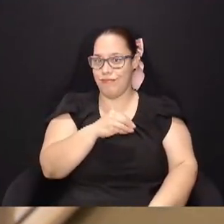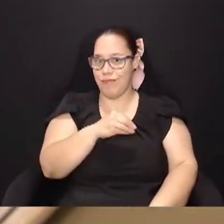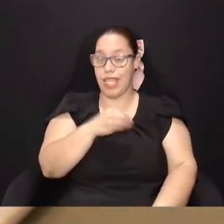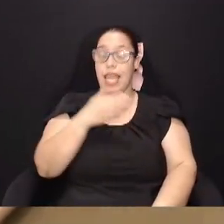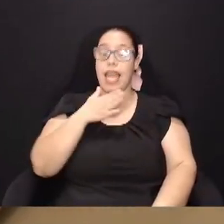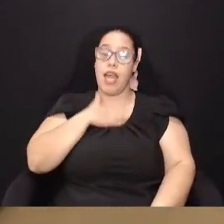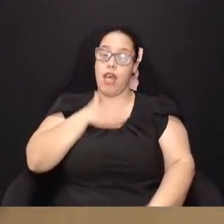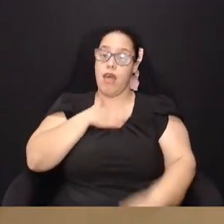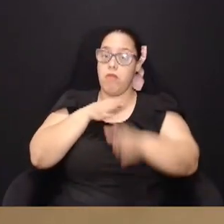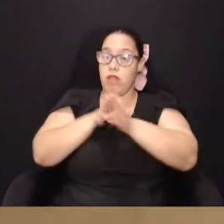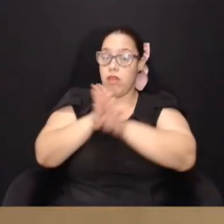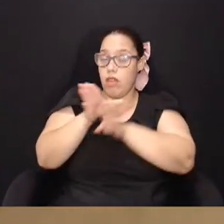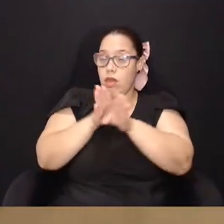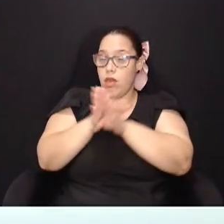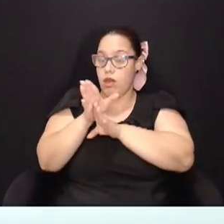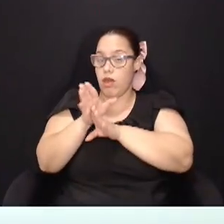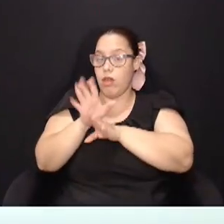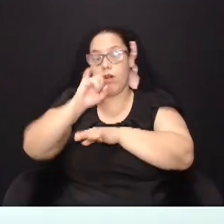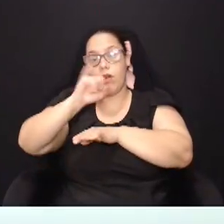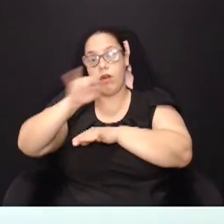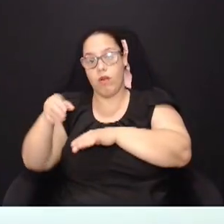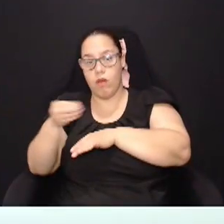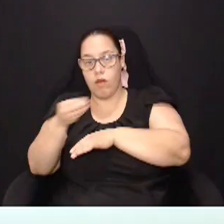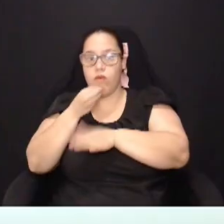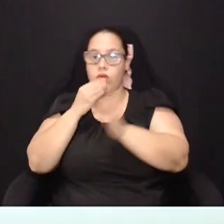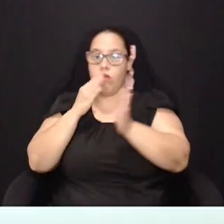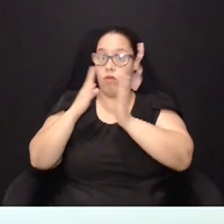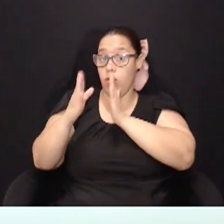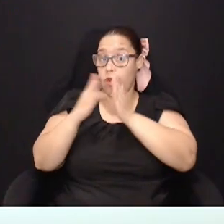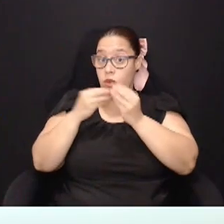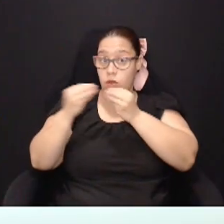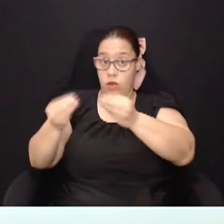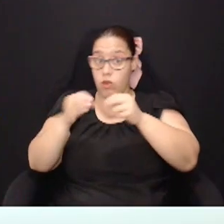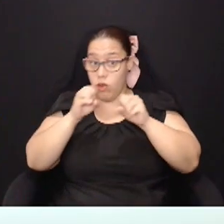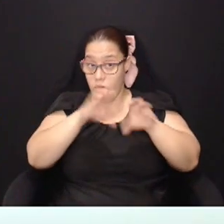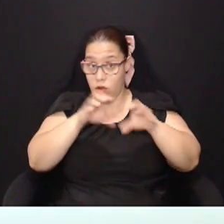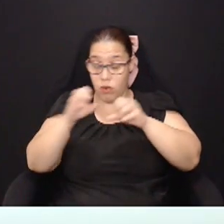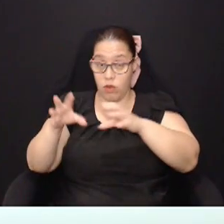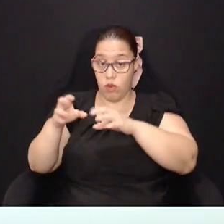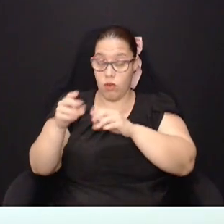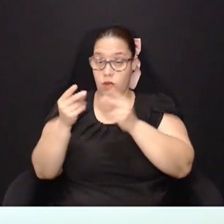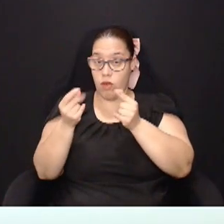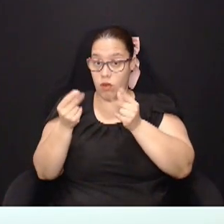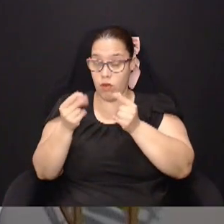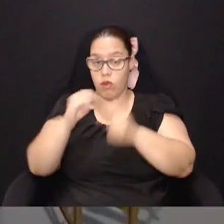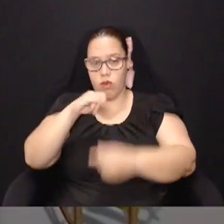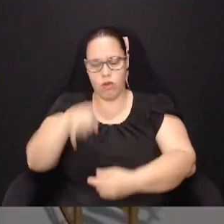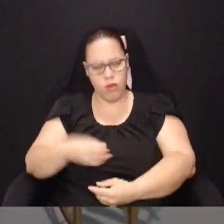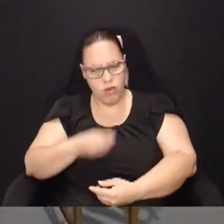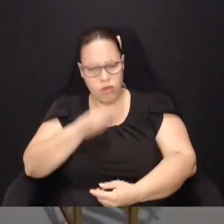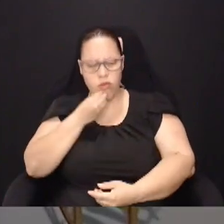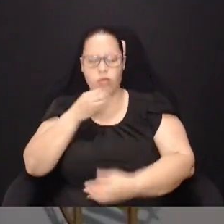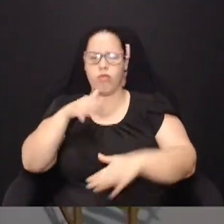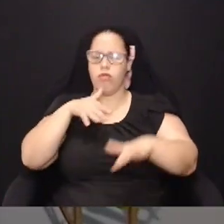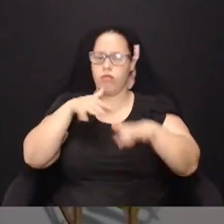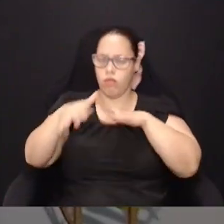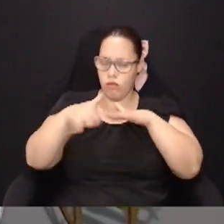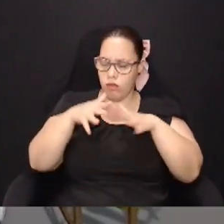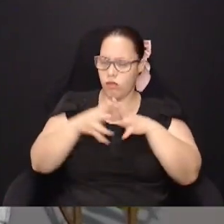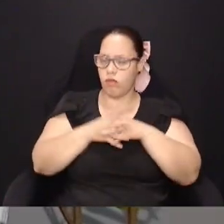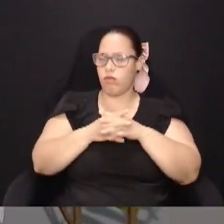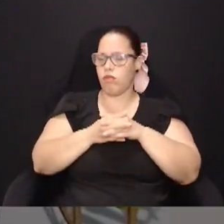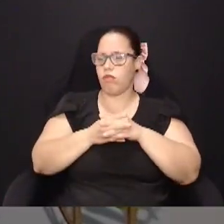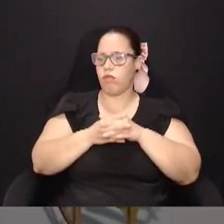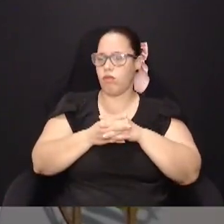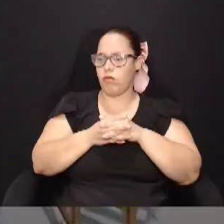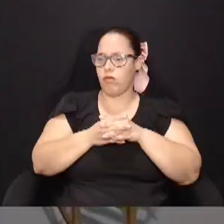é aproveite esse momento para dar educação financeira para os filhos, aproveite esse momento para,